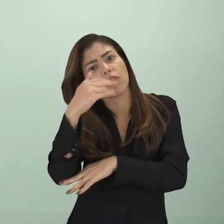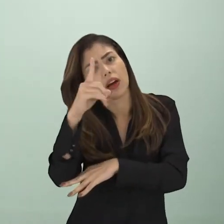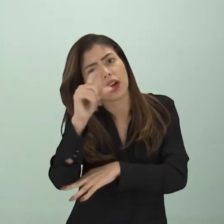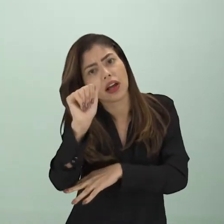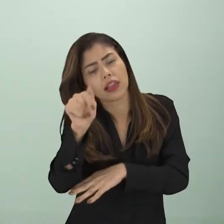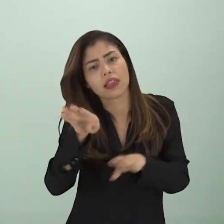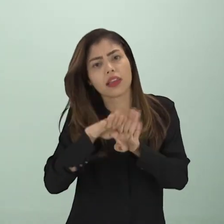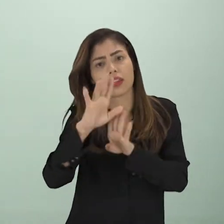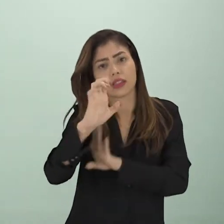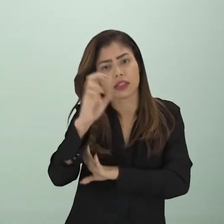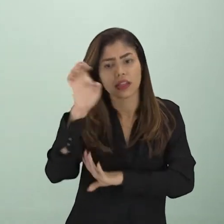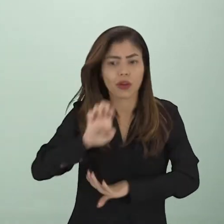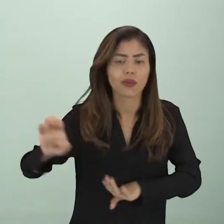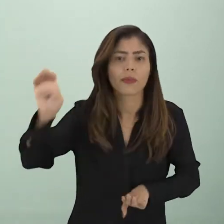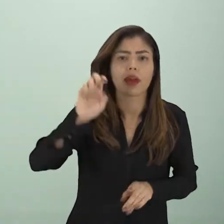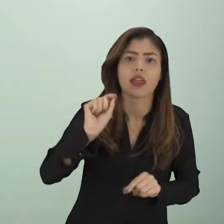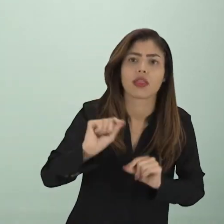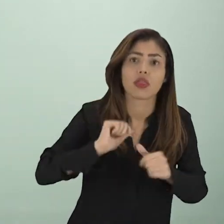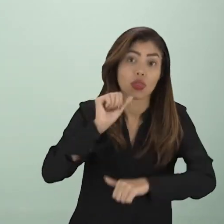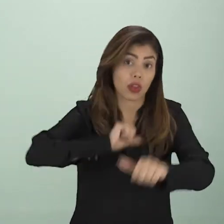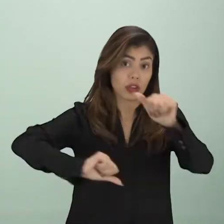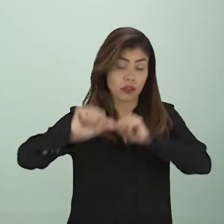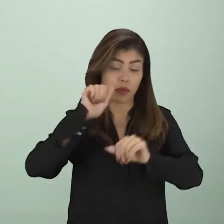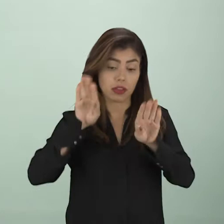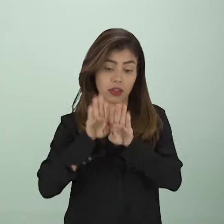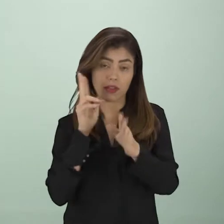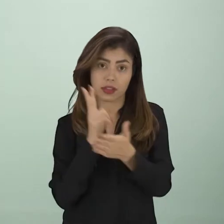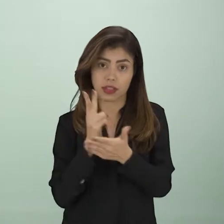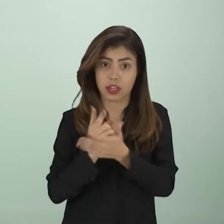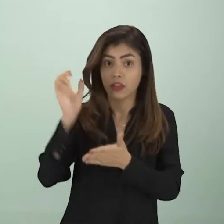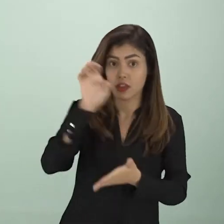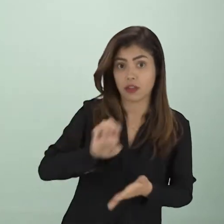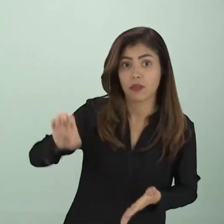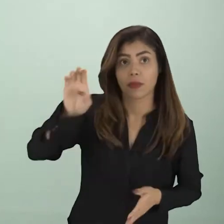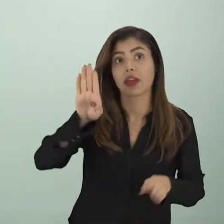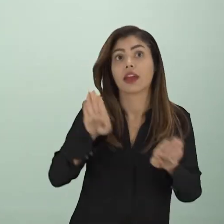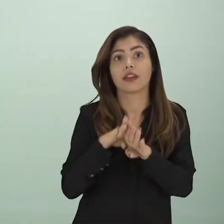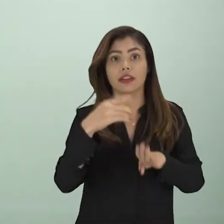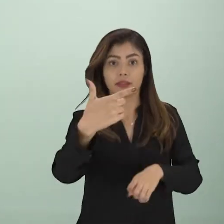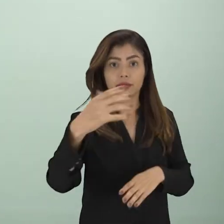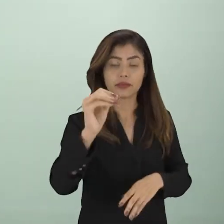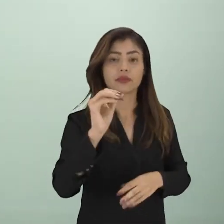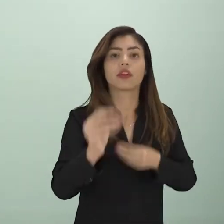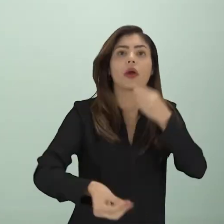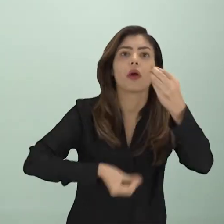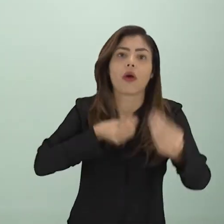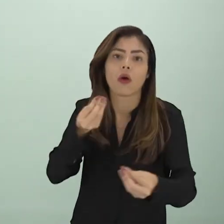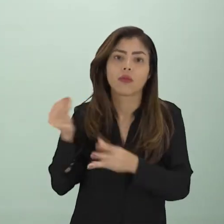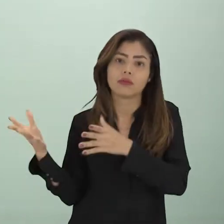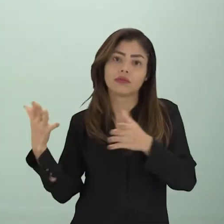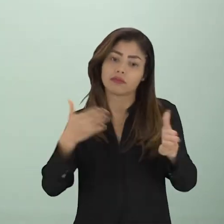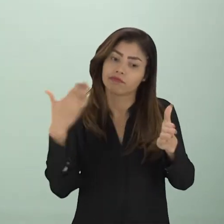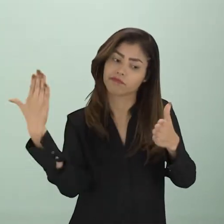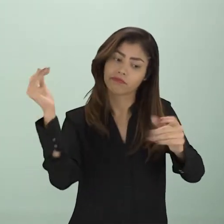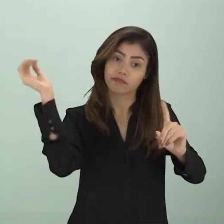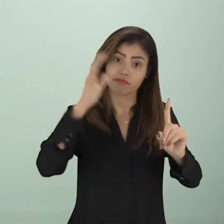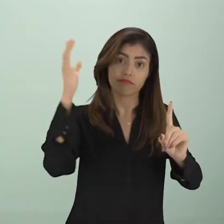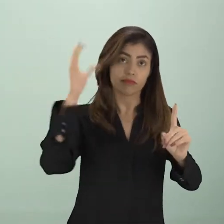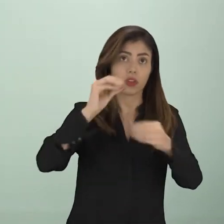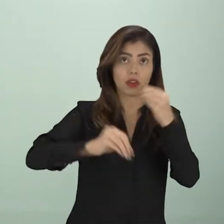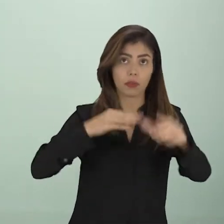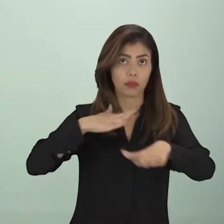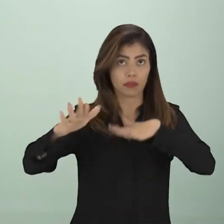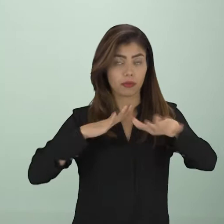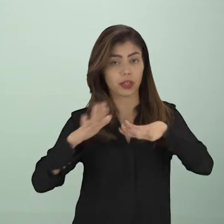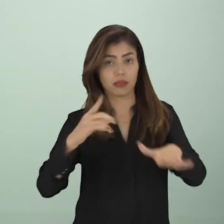as transformações ocorridas na sociedade europeia no início do século XX, como isso afetou as pessoas com todos aqueles